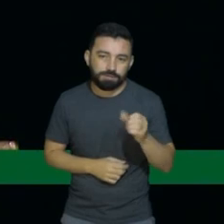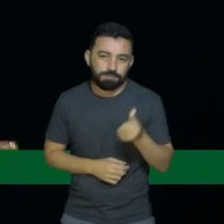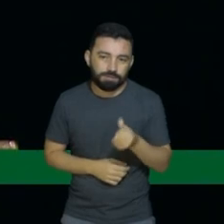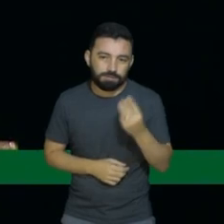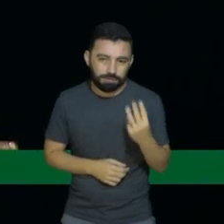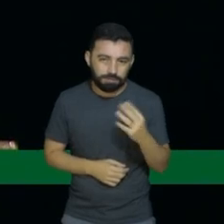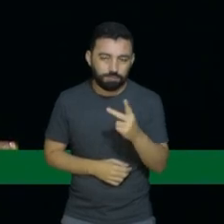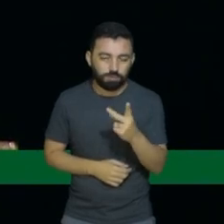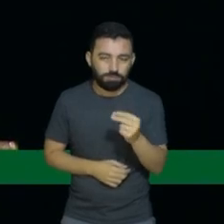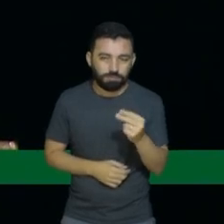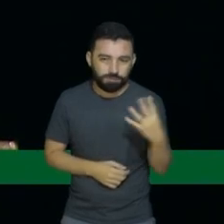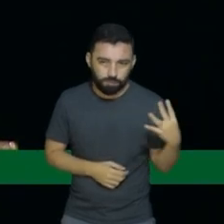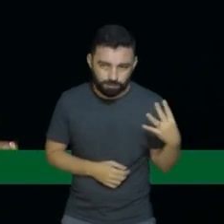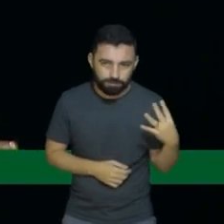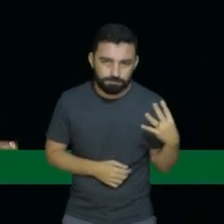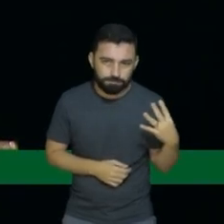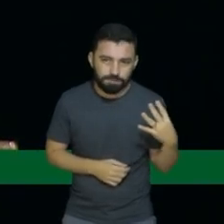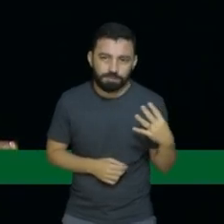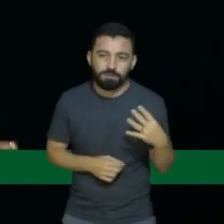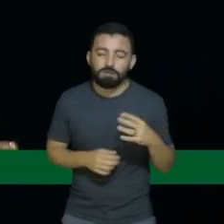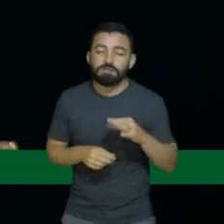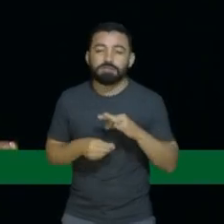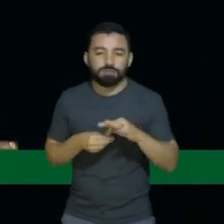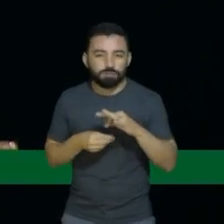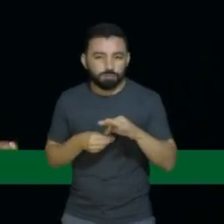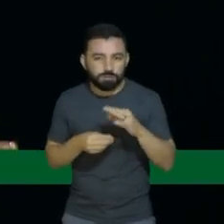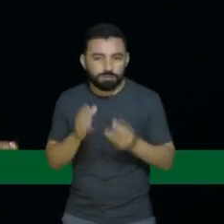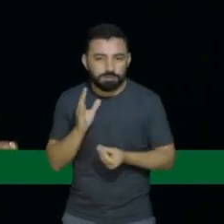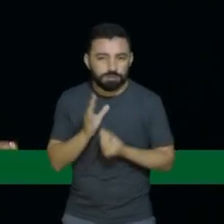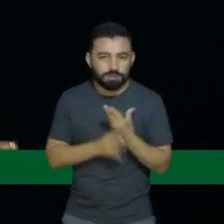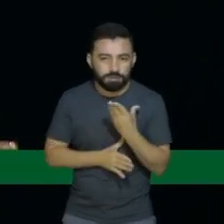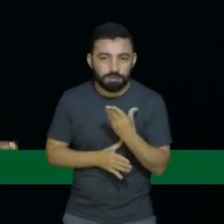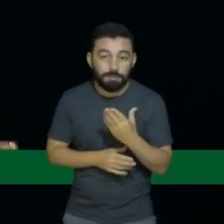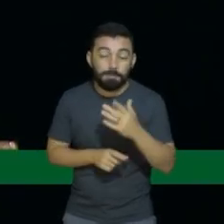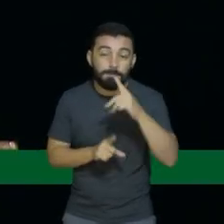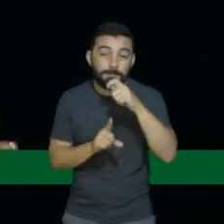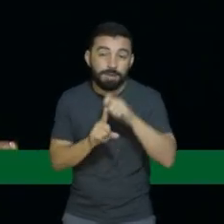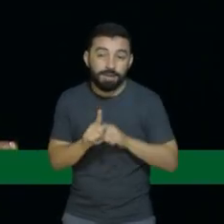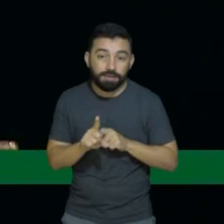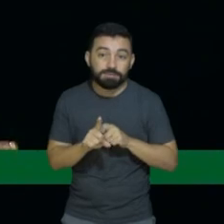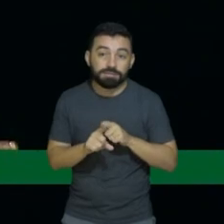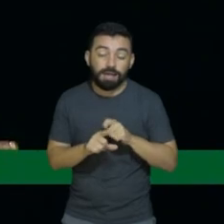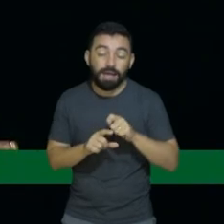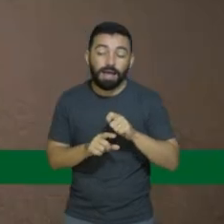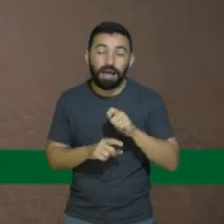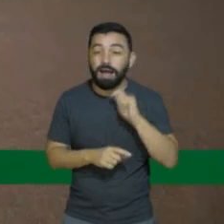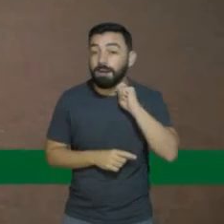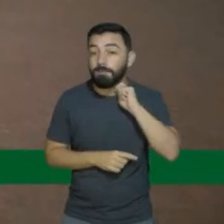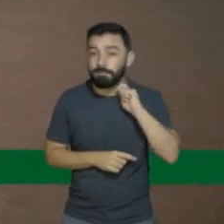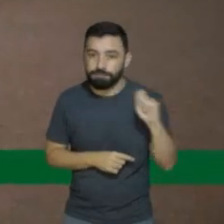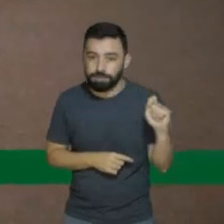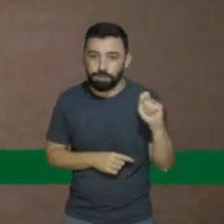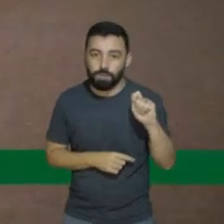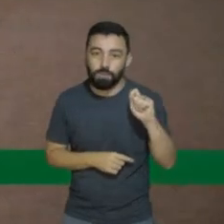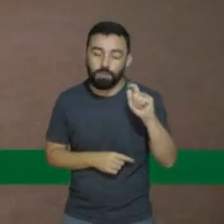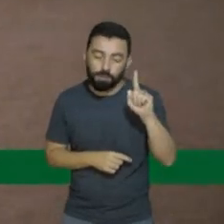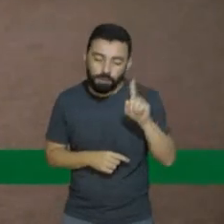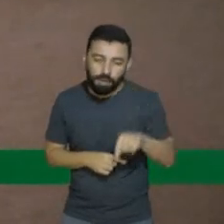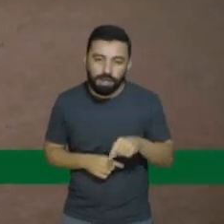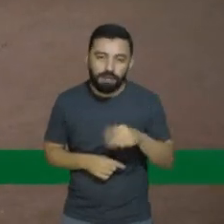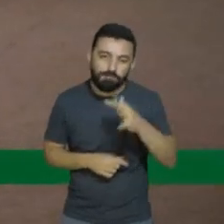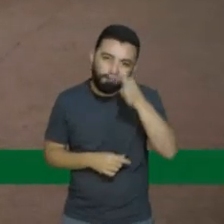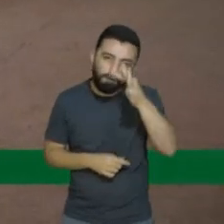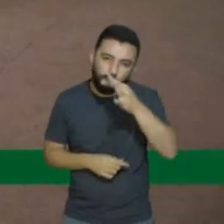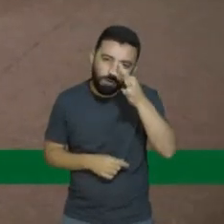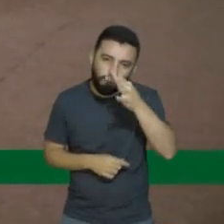0063 de 2024, que institui o mês, abril, o mês da tulipa vermelha, que